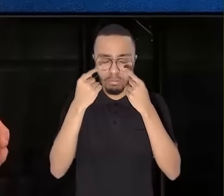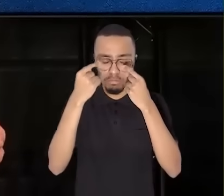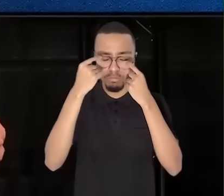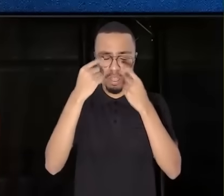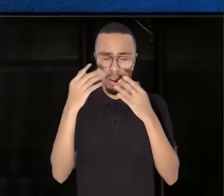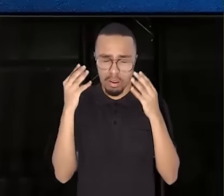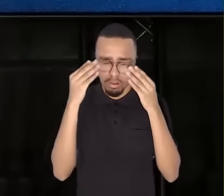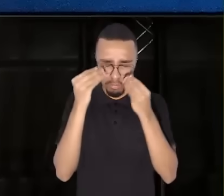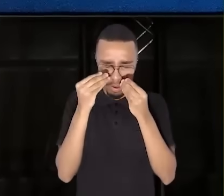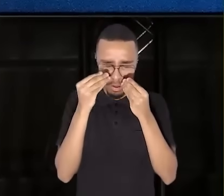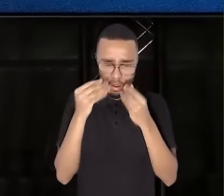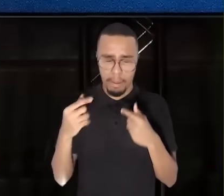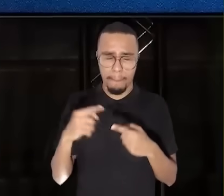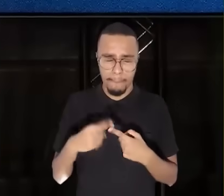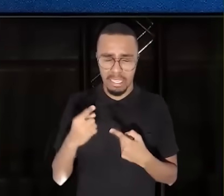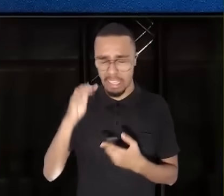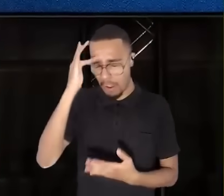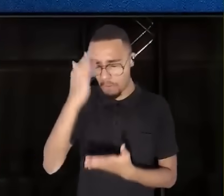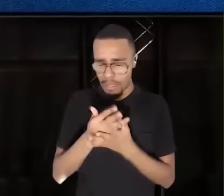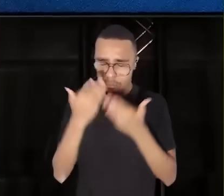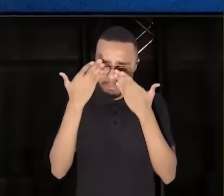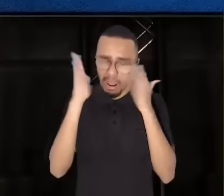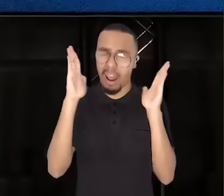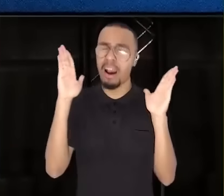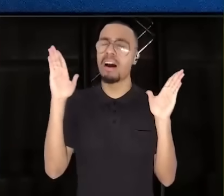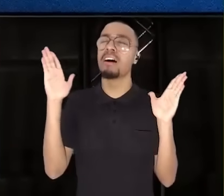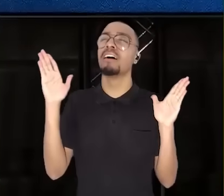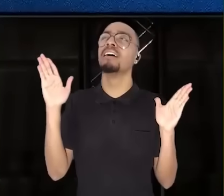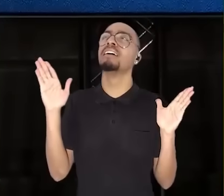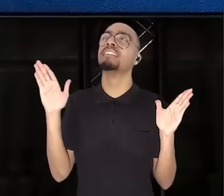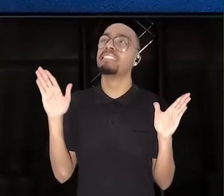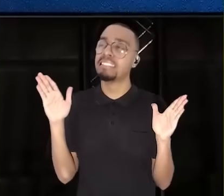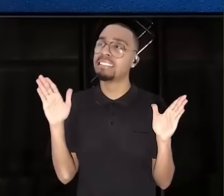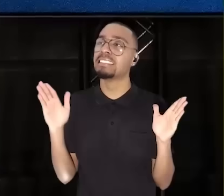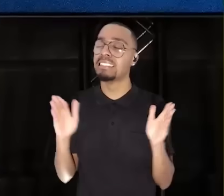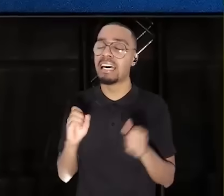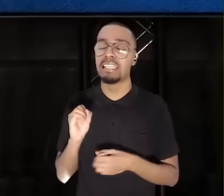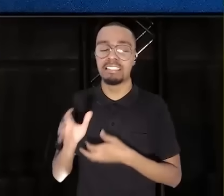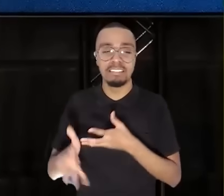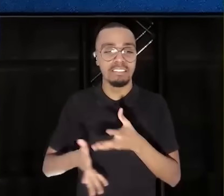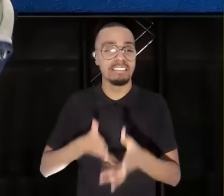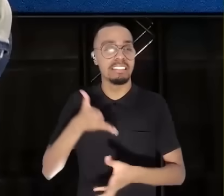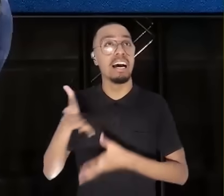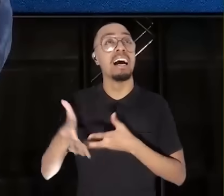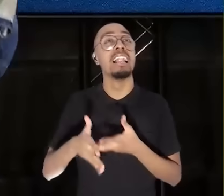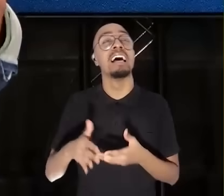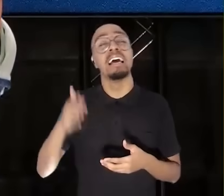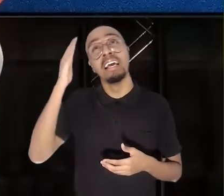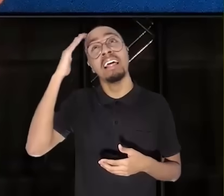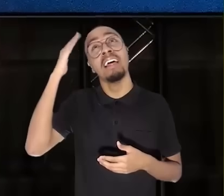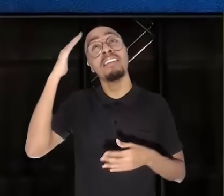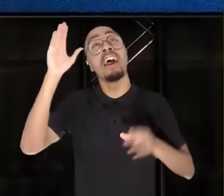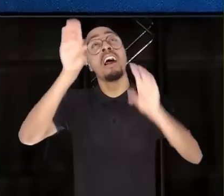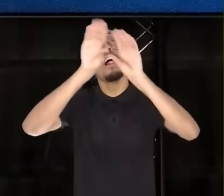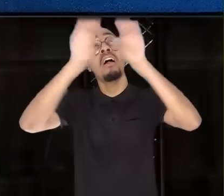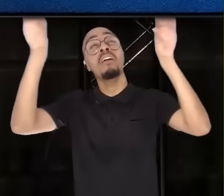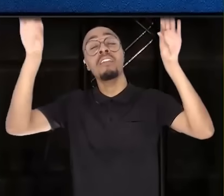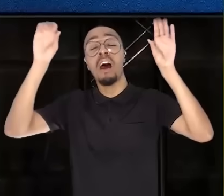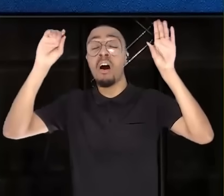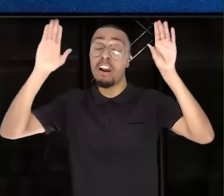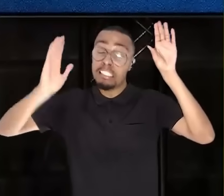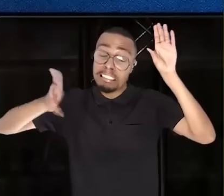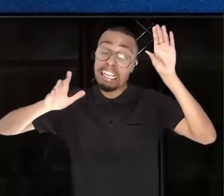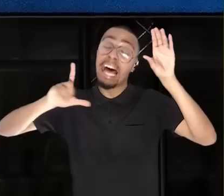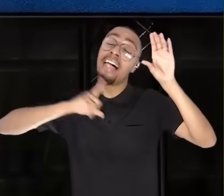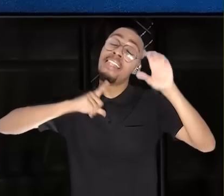pela fé e falar sobre aquilo que já está consumado no céu. Mas